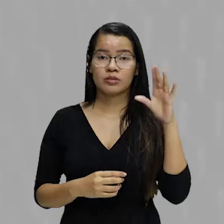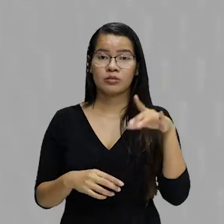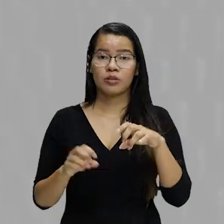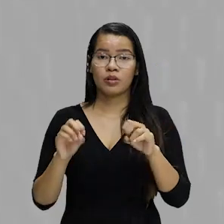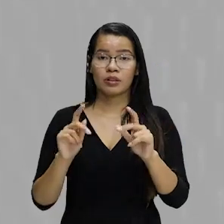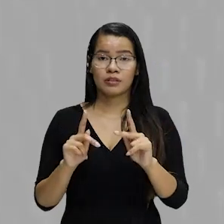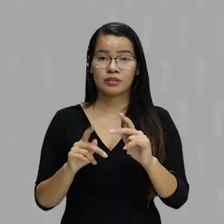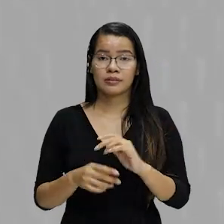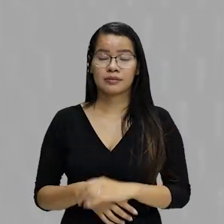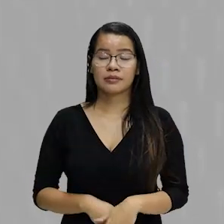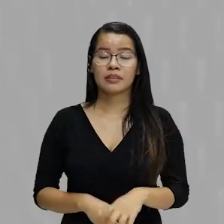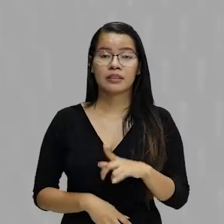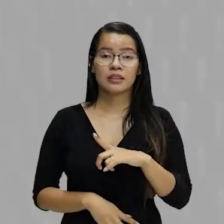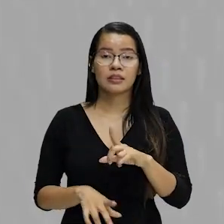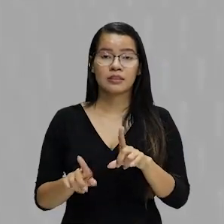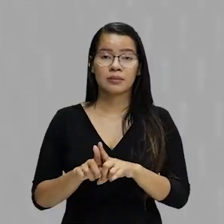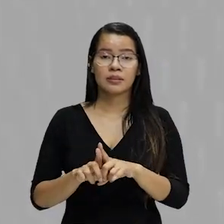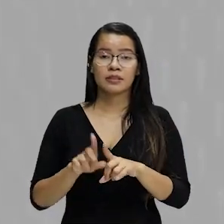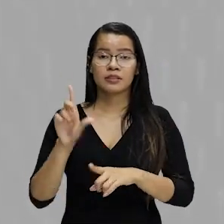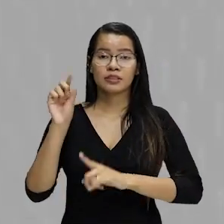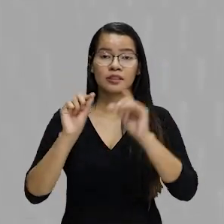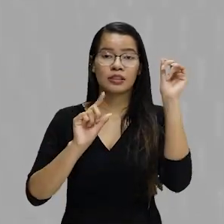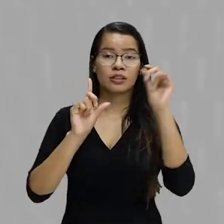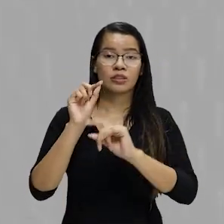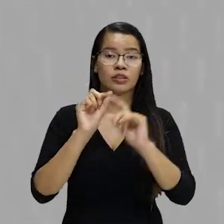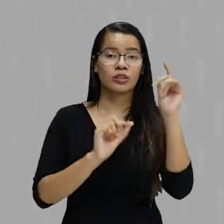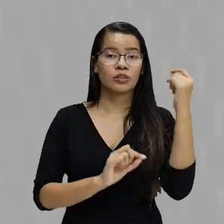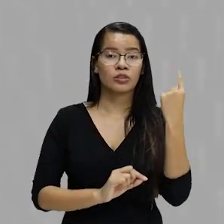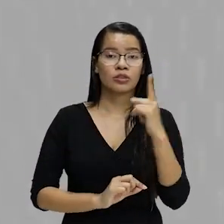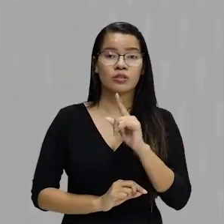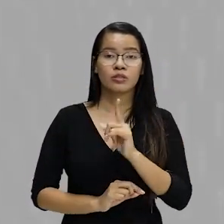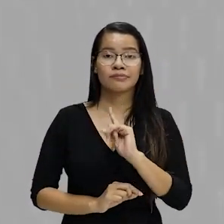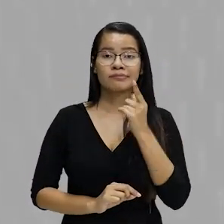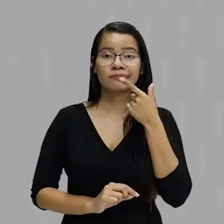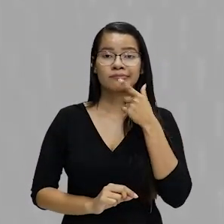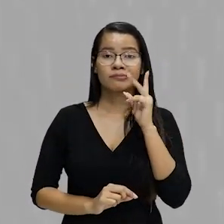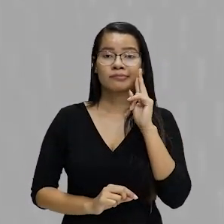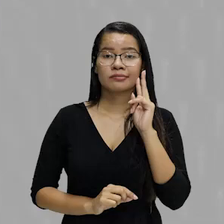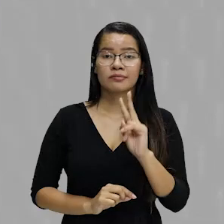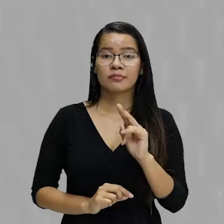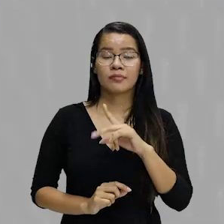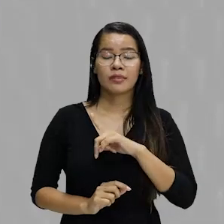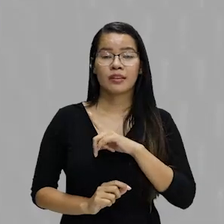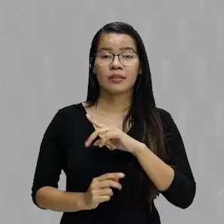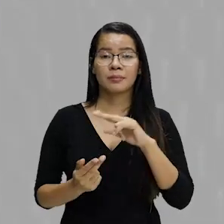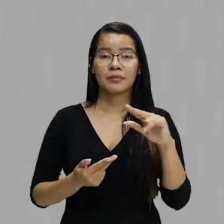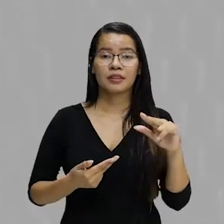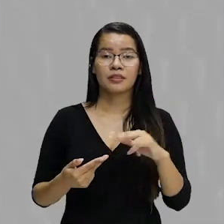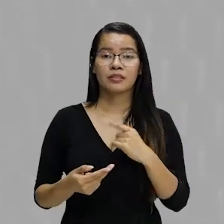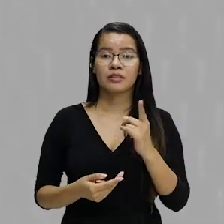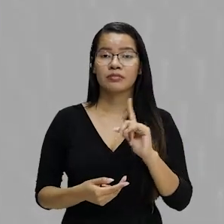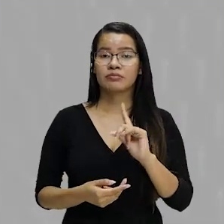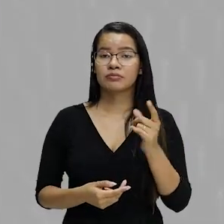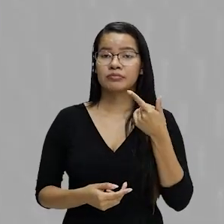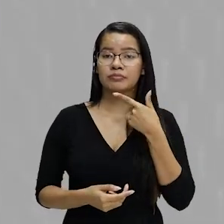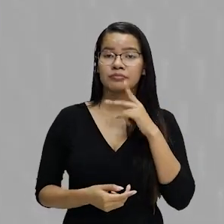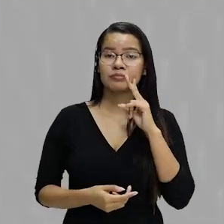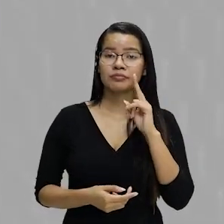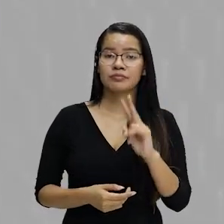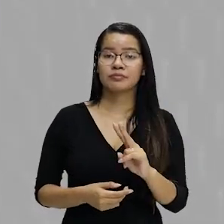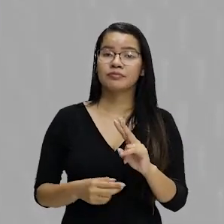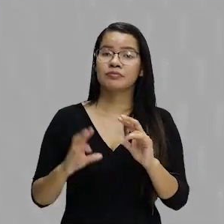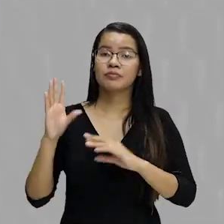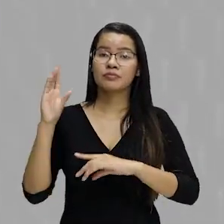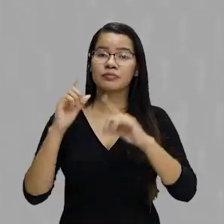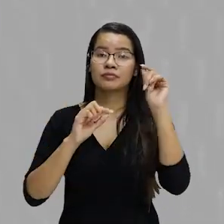ok? E existem estrelas que a gente não consegue nem ver. Aqui, planetas que a gente não consegue nem ver as estrelas, né? Pela questão da distância.